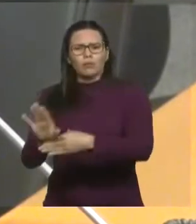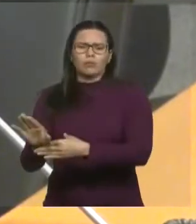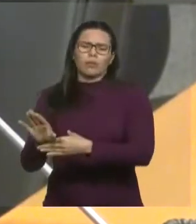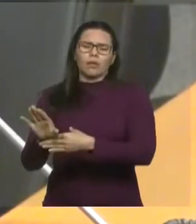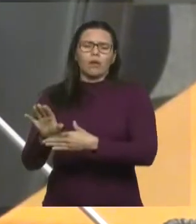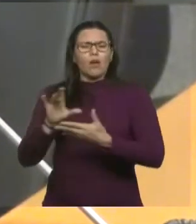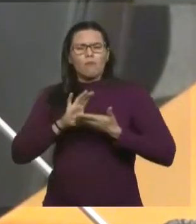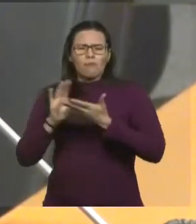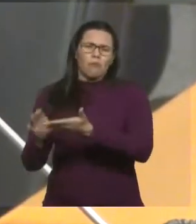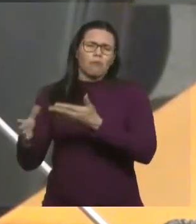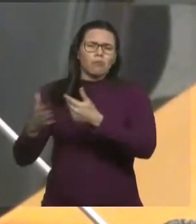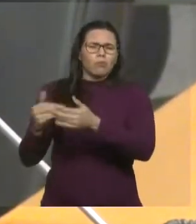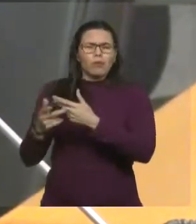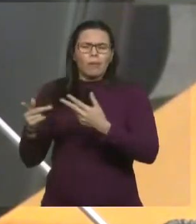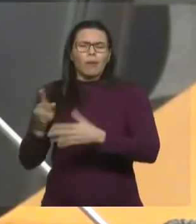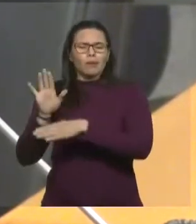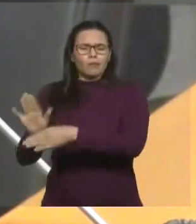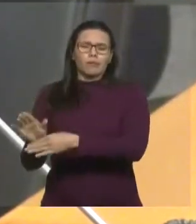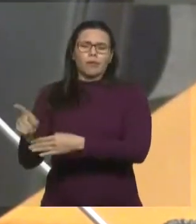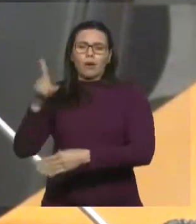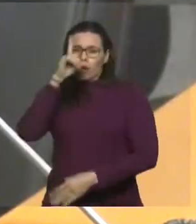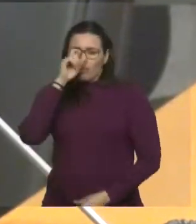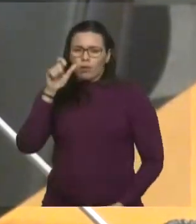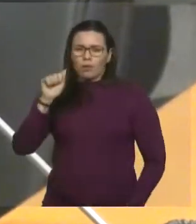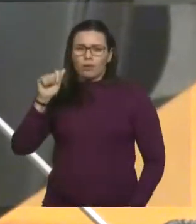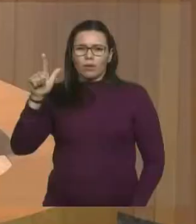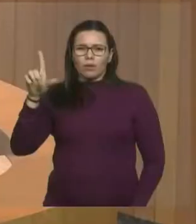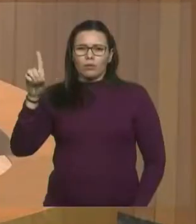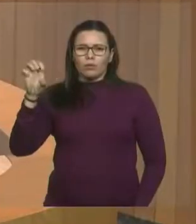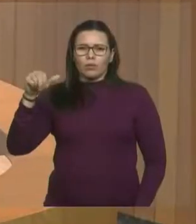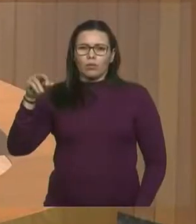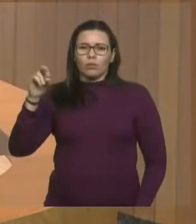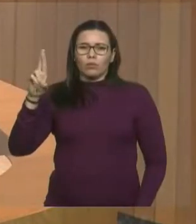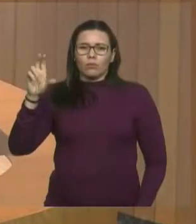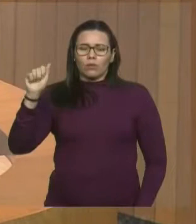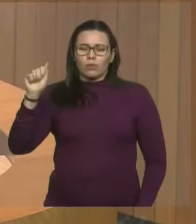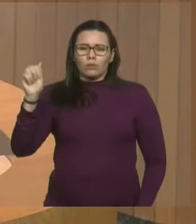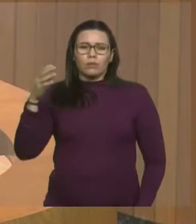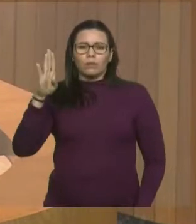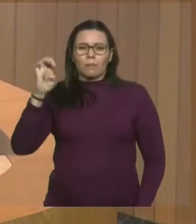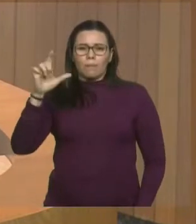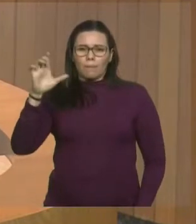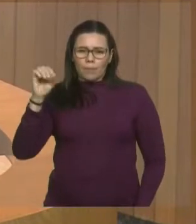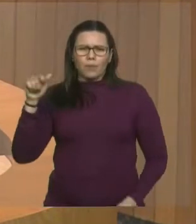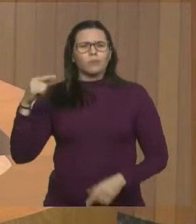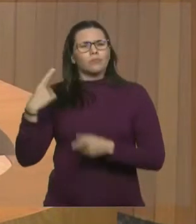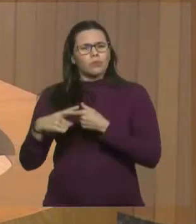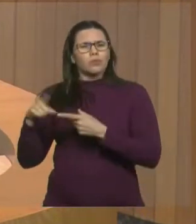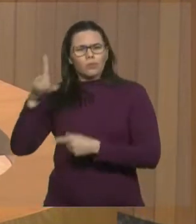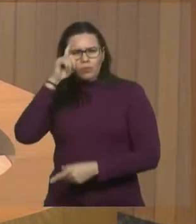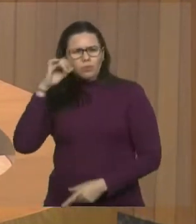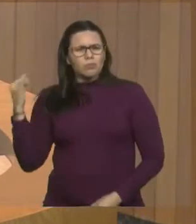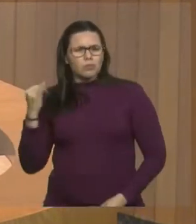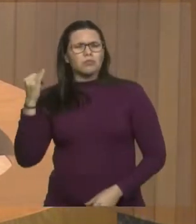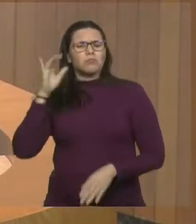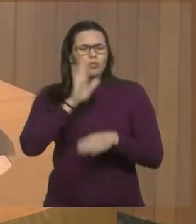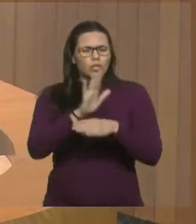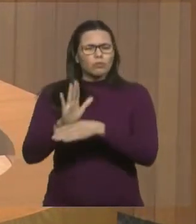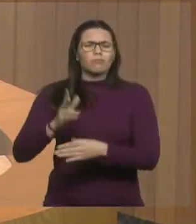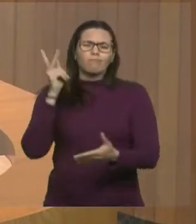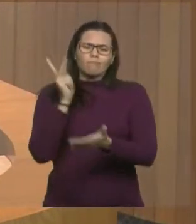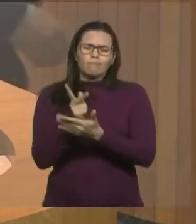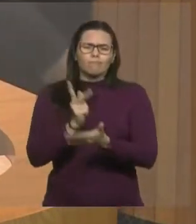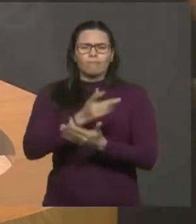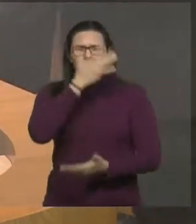no estado do Maranhão. Era essa a minha contribuição, deputado Iglesias. Então, só para finalizar, respondendo à pergunta de Vossa Excelência, deputado Antônio Pereira, o que eu acho que deve ser